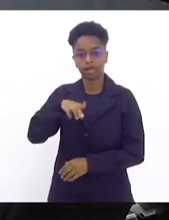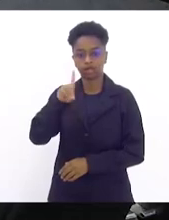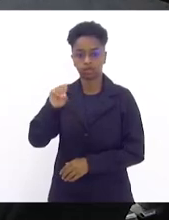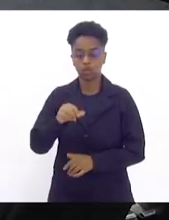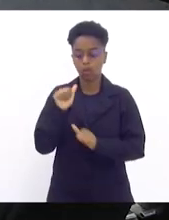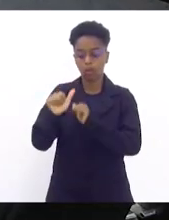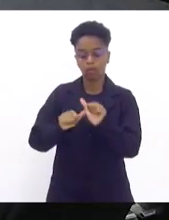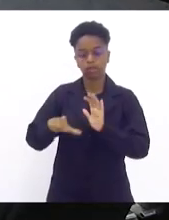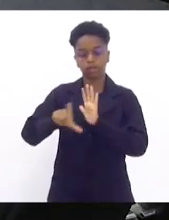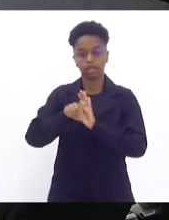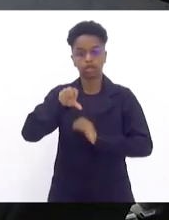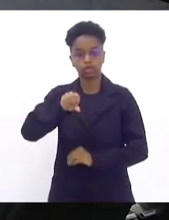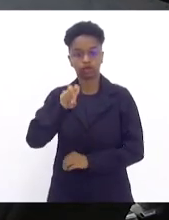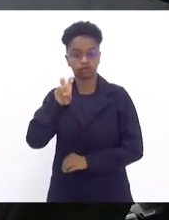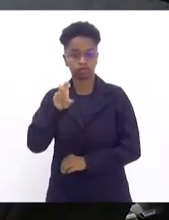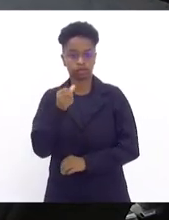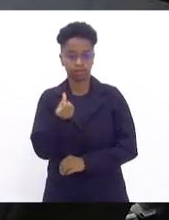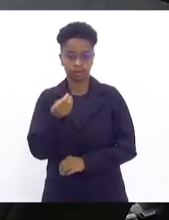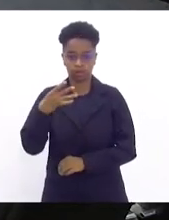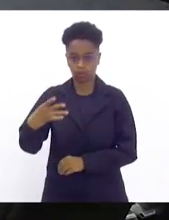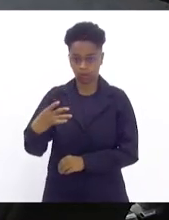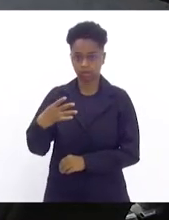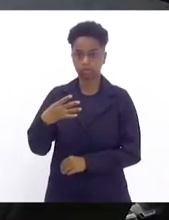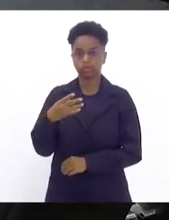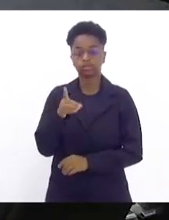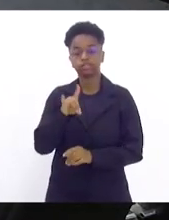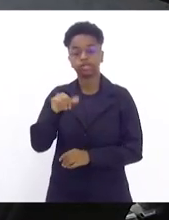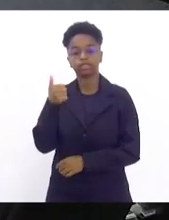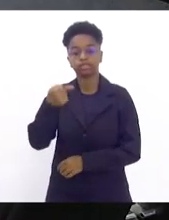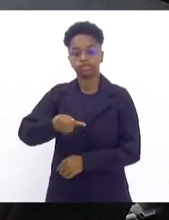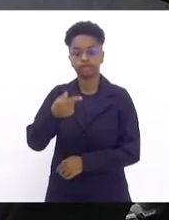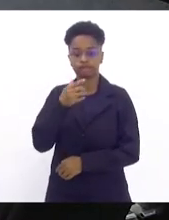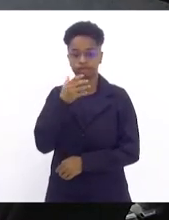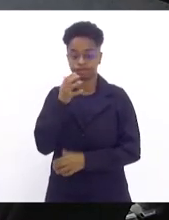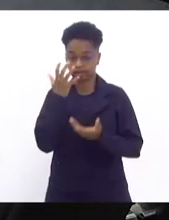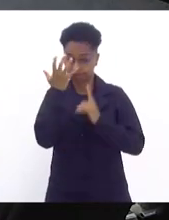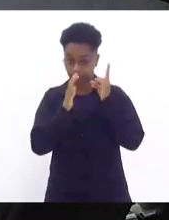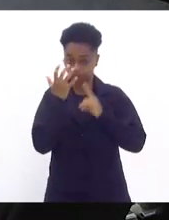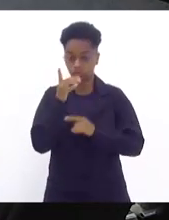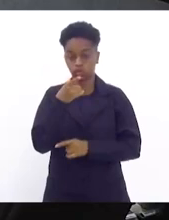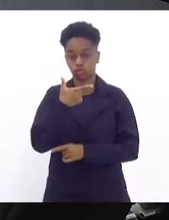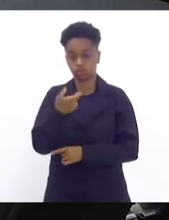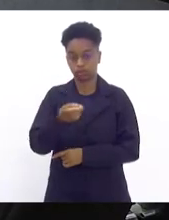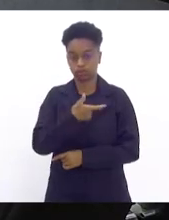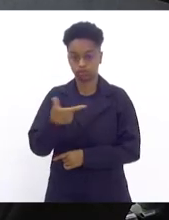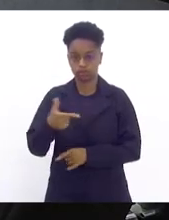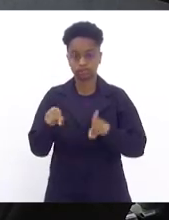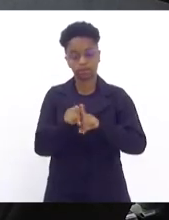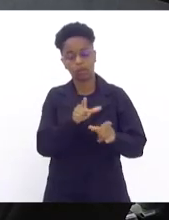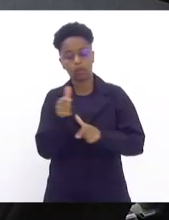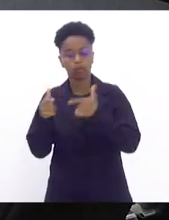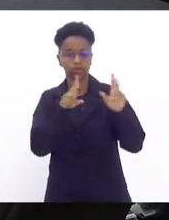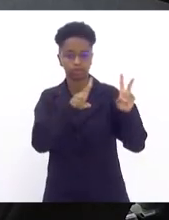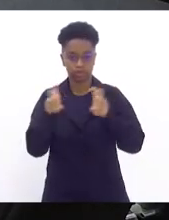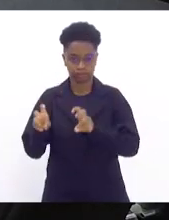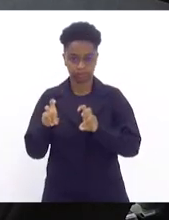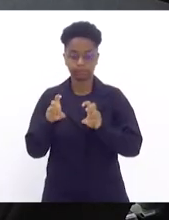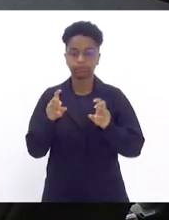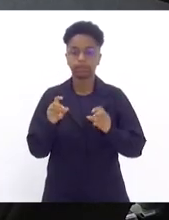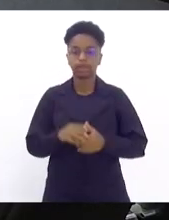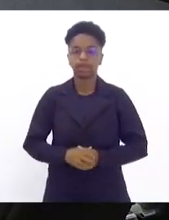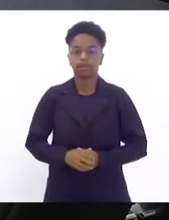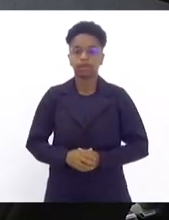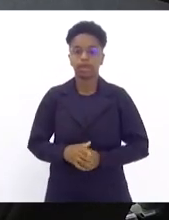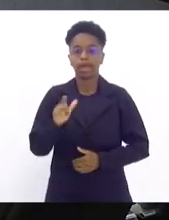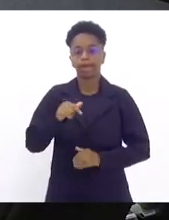lei 9564, 17 de fevereiro de 22 e dá outras providências. Pendente pareceres das comissões